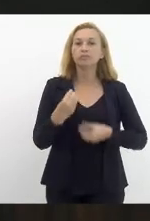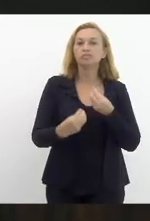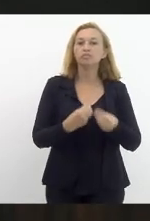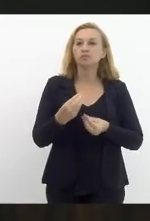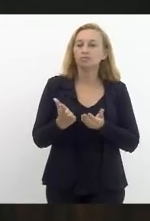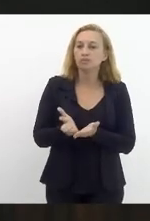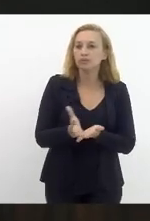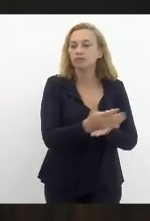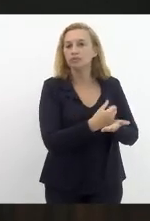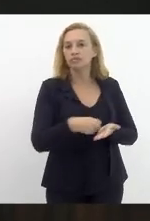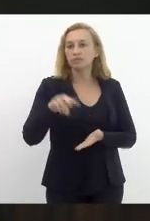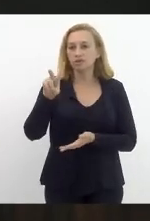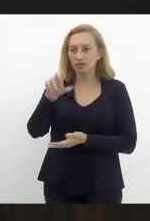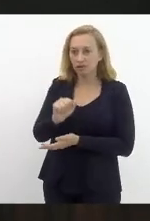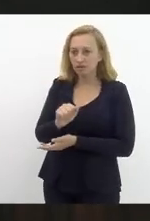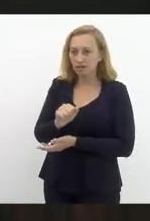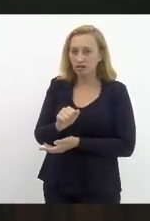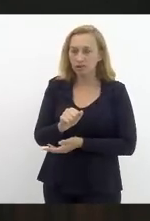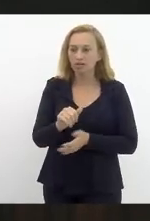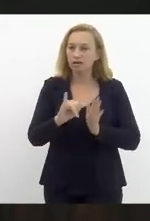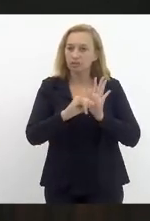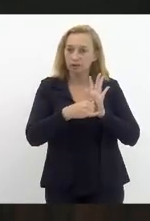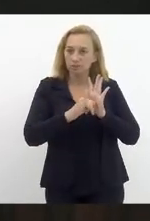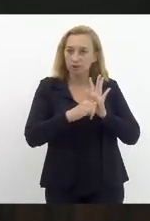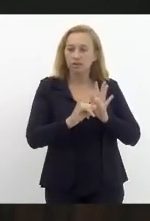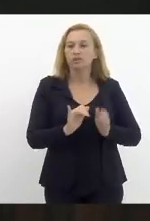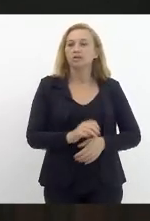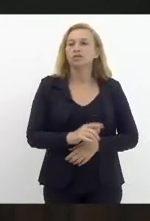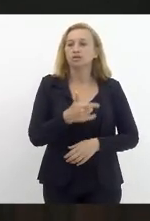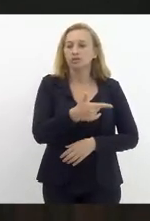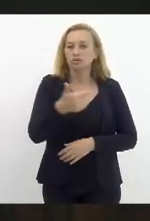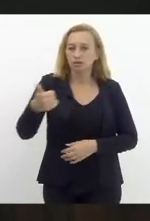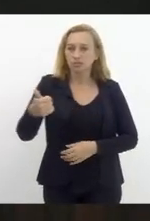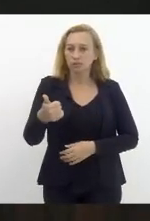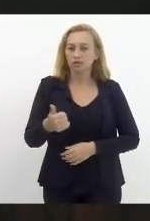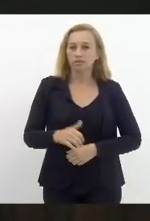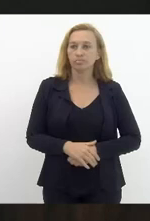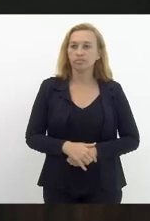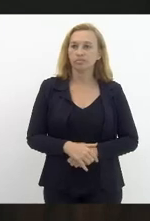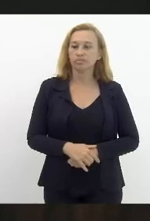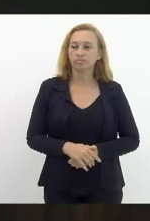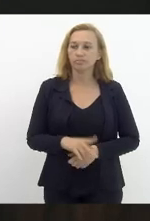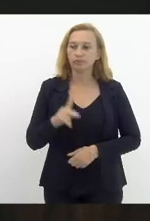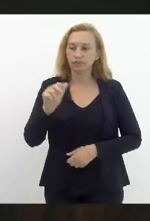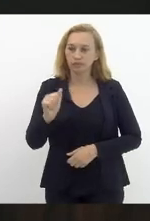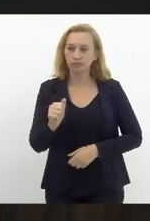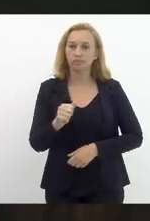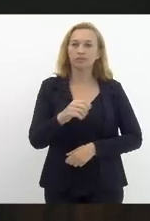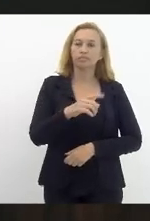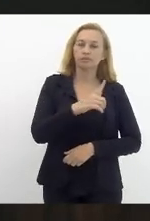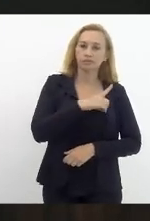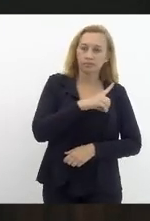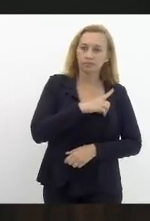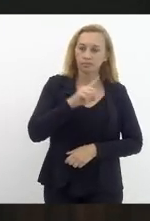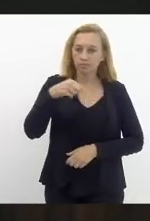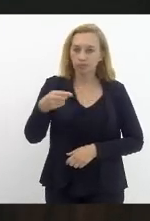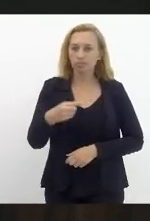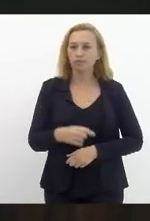apurado o número de vagas ofertado nos editais dos concursos públicos de 2021 para os cargos delegado, esse negócio